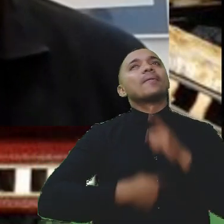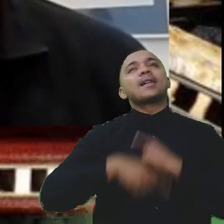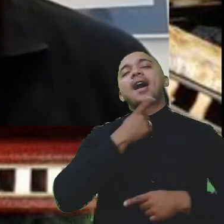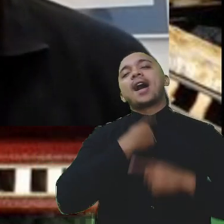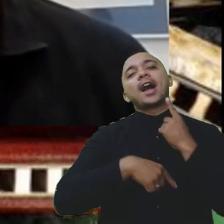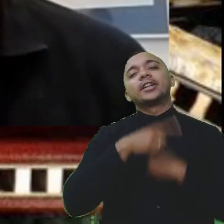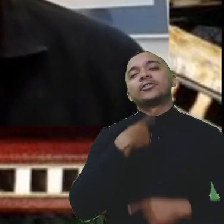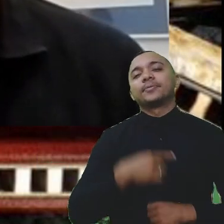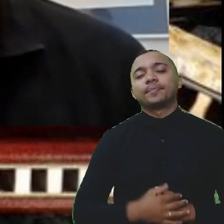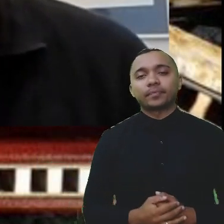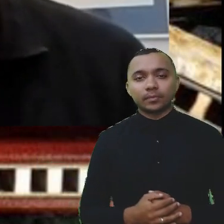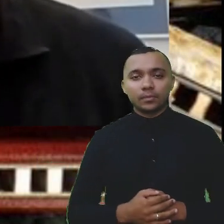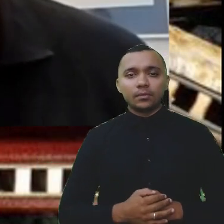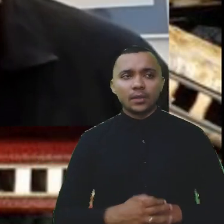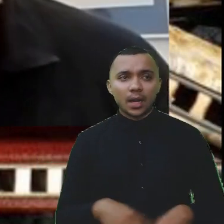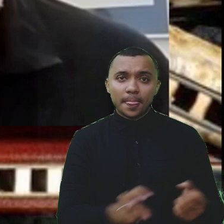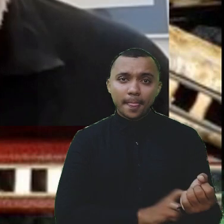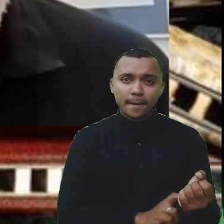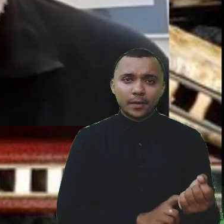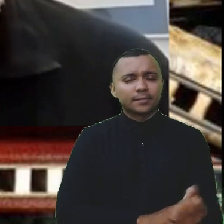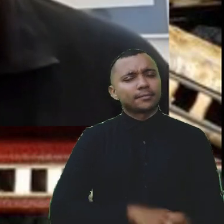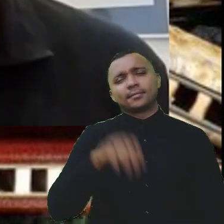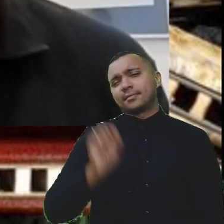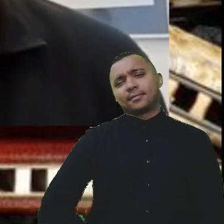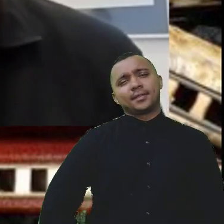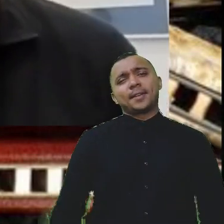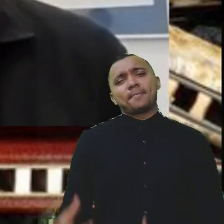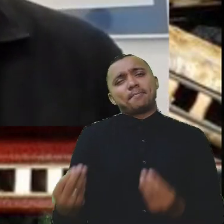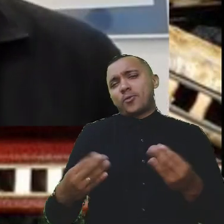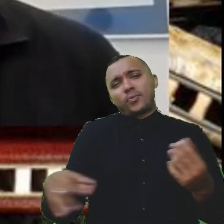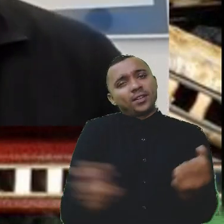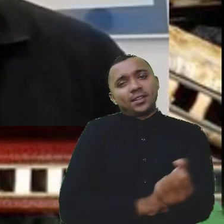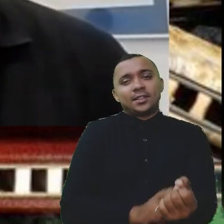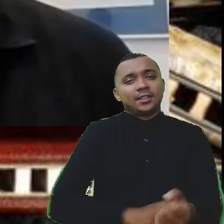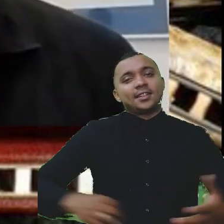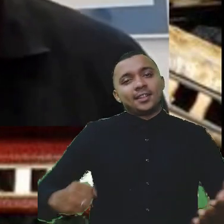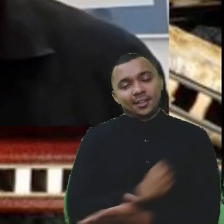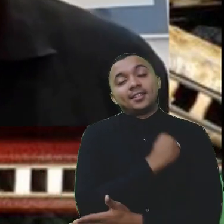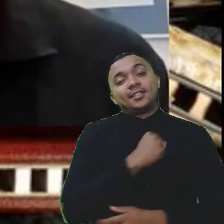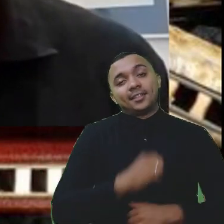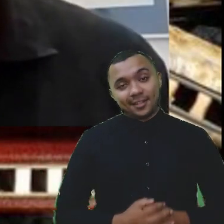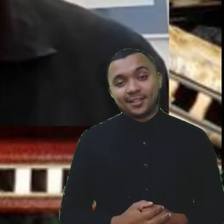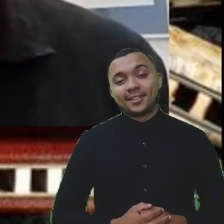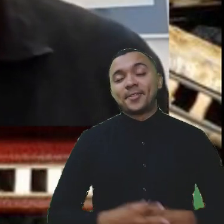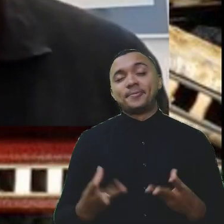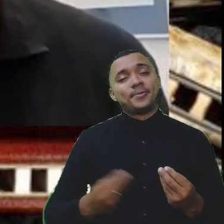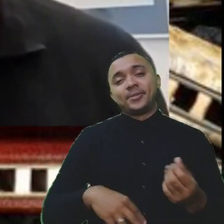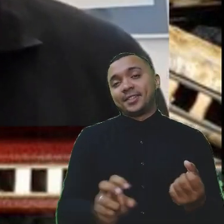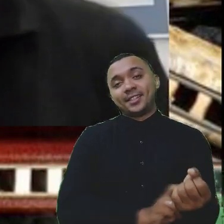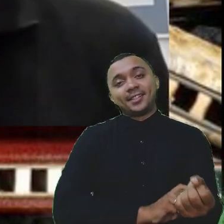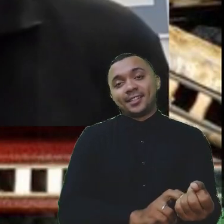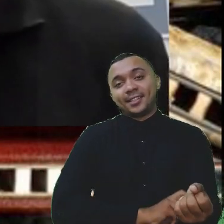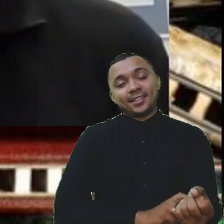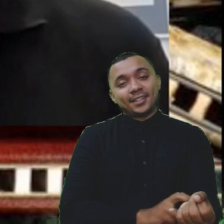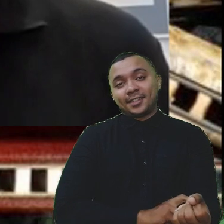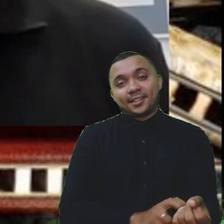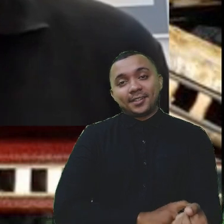Agora, você fala assim, fica nervoso? Puta, é nervoso pra caralho, né? Se não ficar também, não.